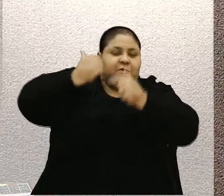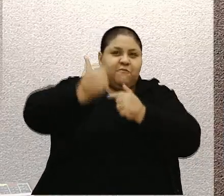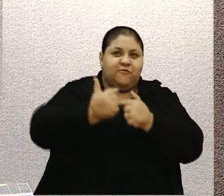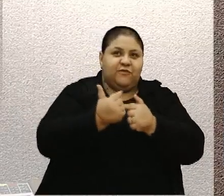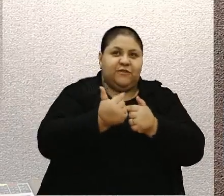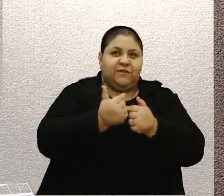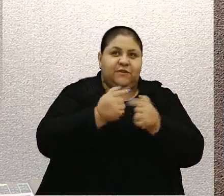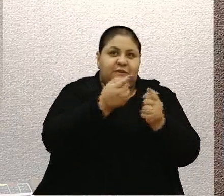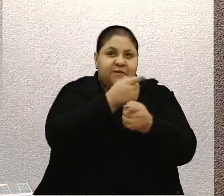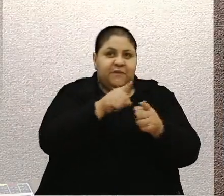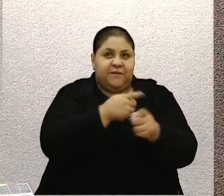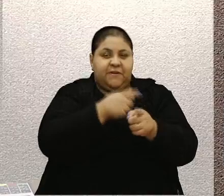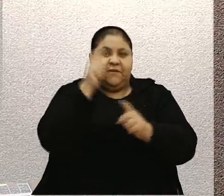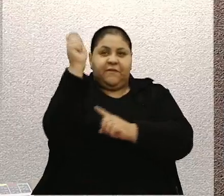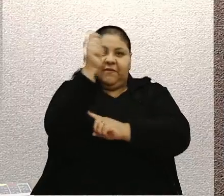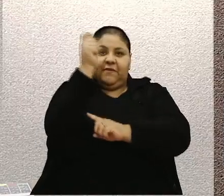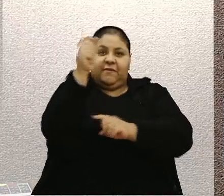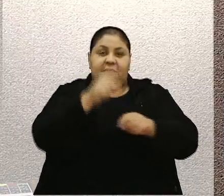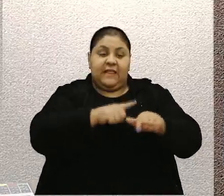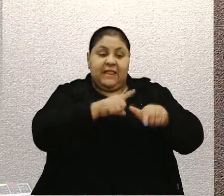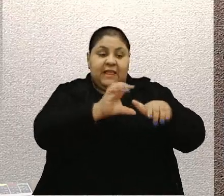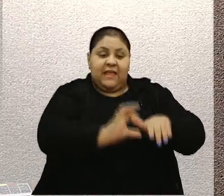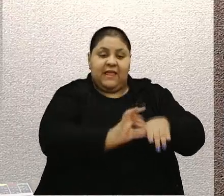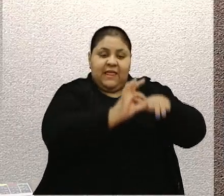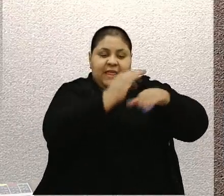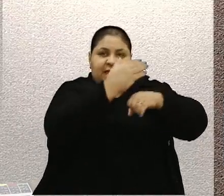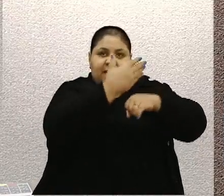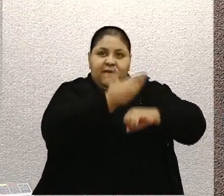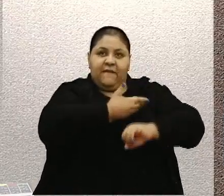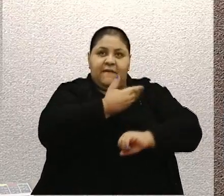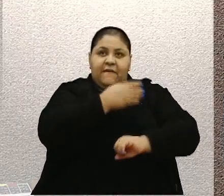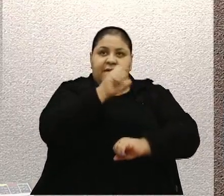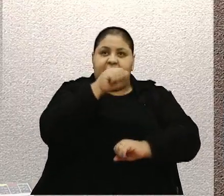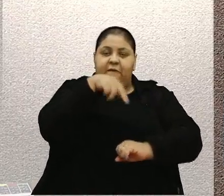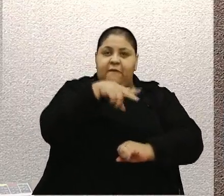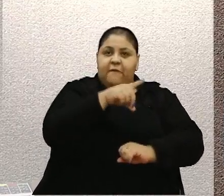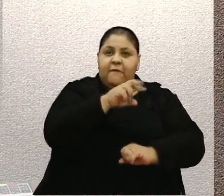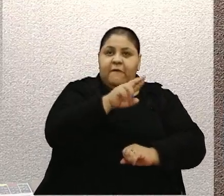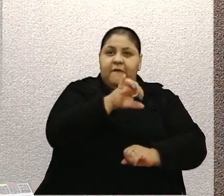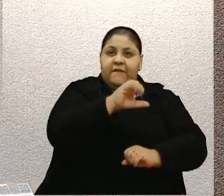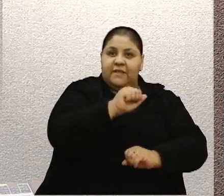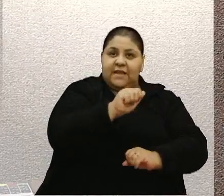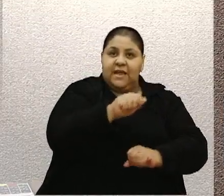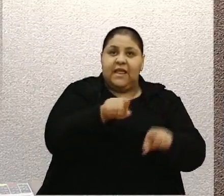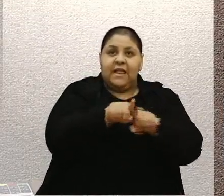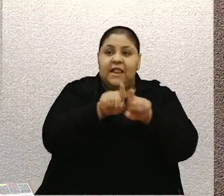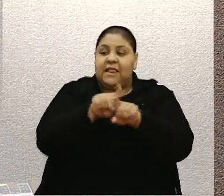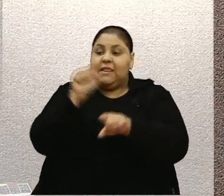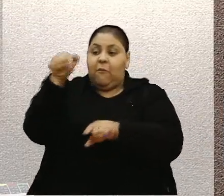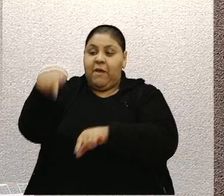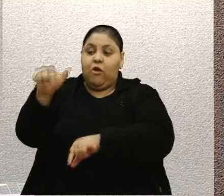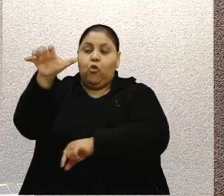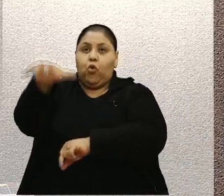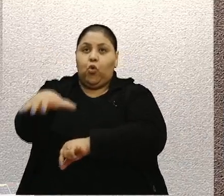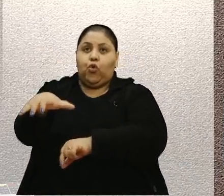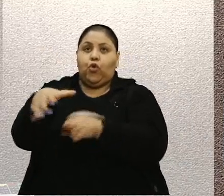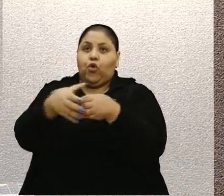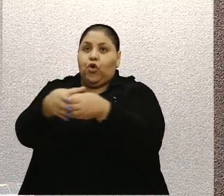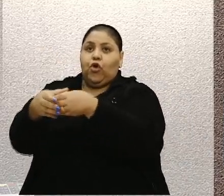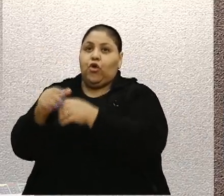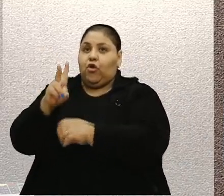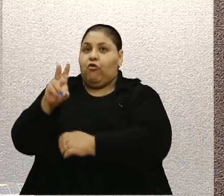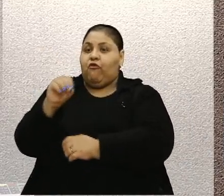gaúcha, que tem a regência, né, do querido amigo André Arrose. E também o grupo, né, o coro Vozes